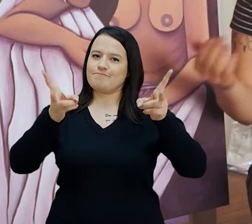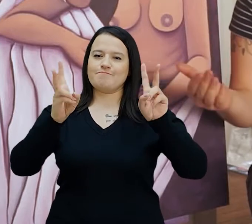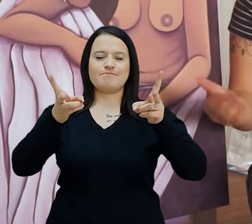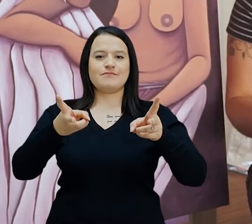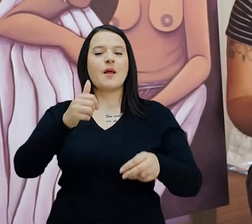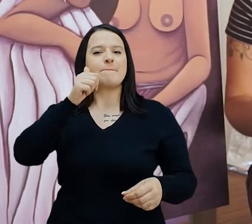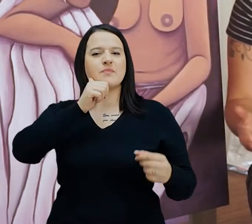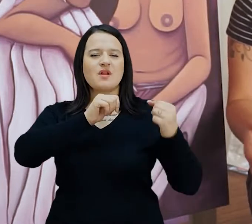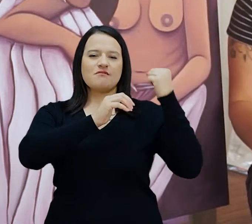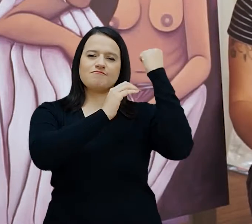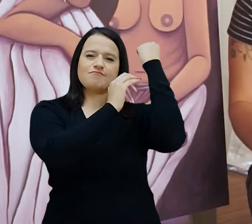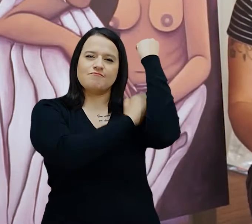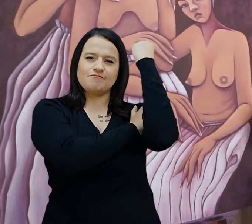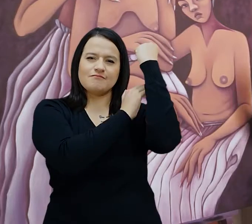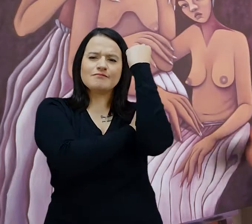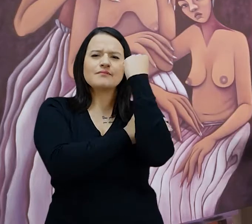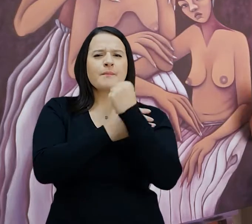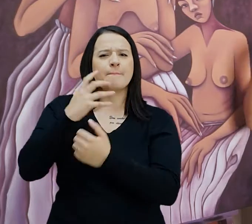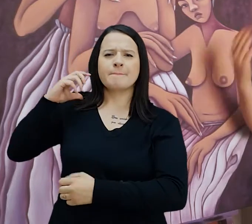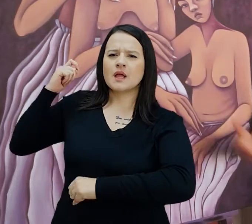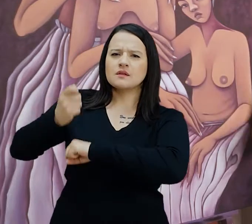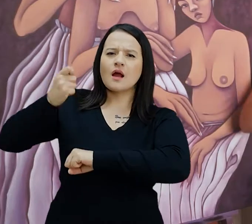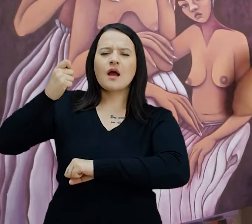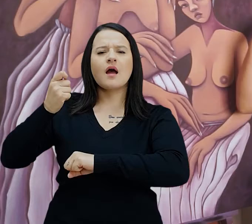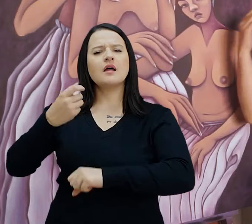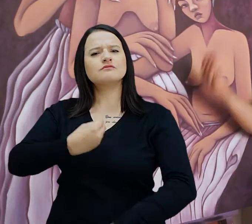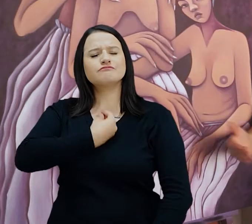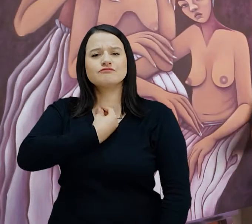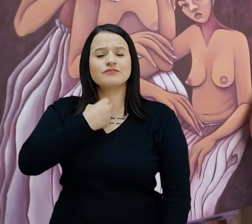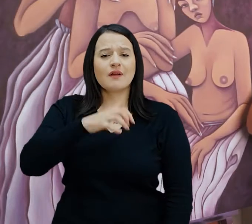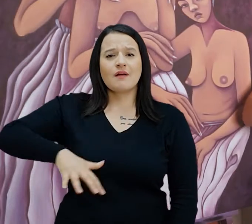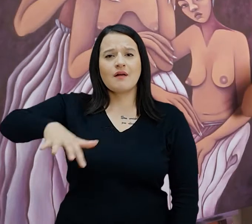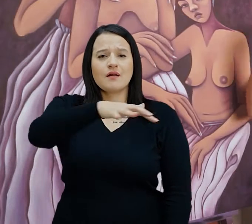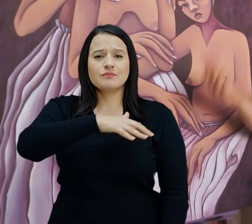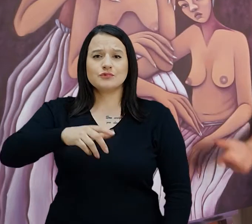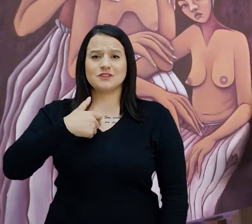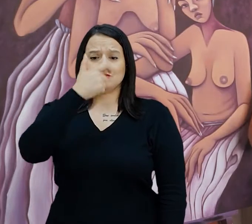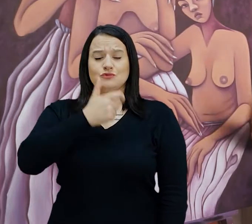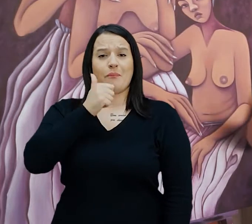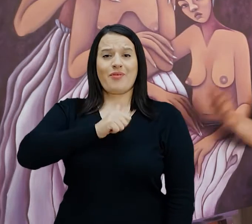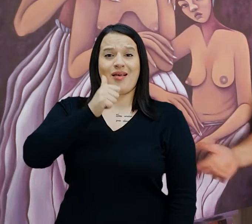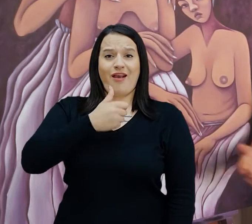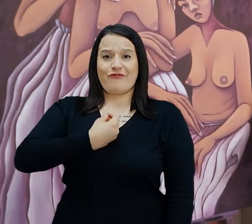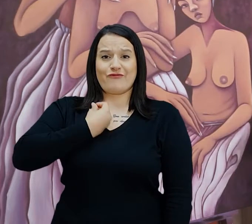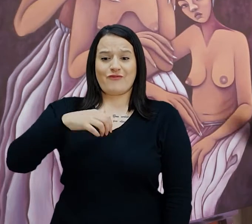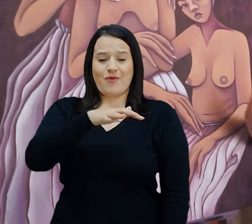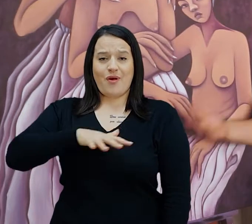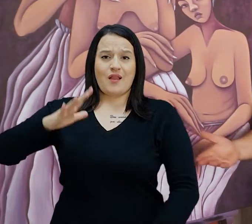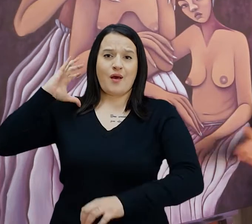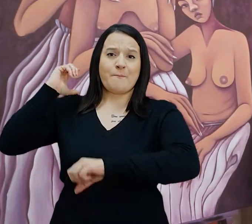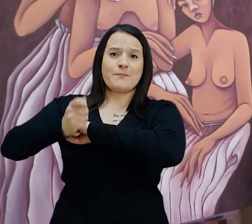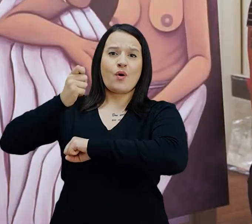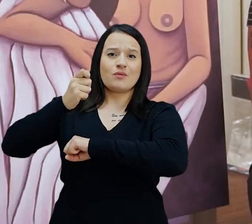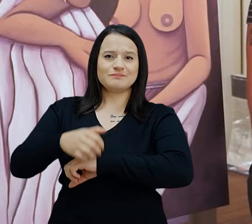a minha temática, é o meu assunto. É mulher, feminismo, patriarcado, viver num mundo patriarcal,